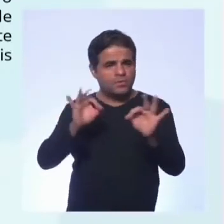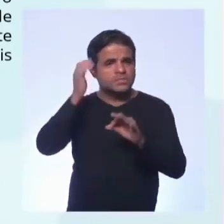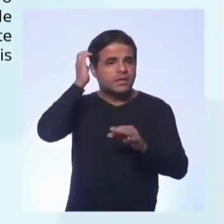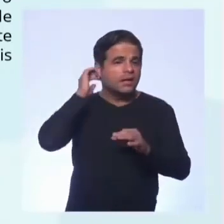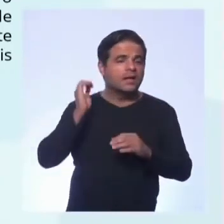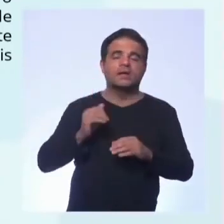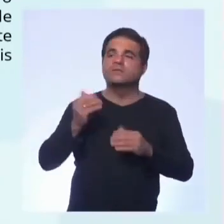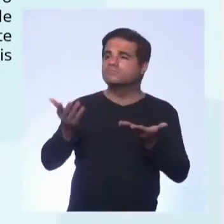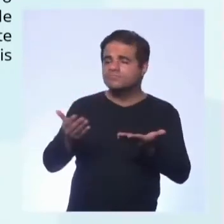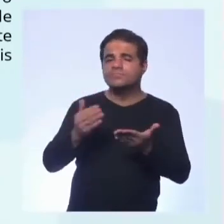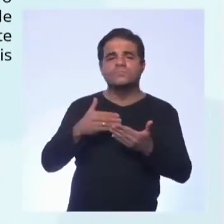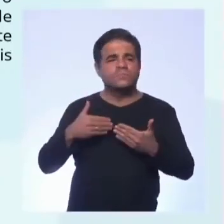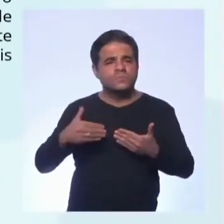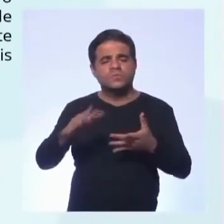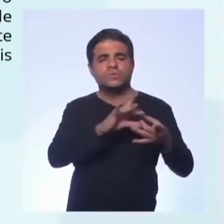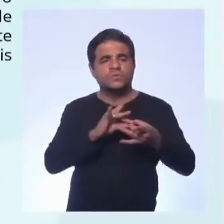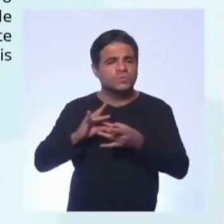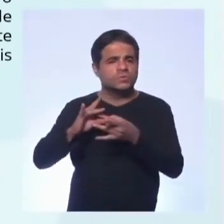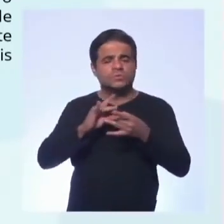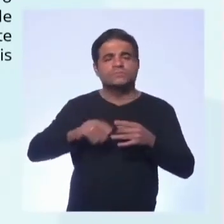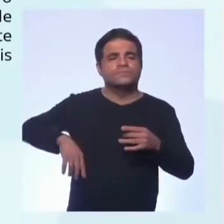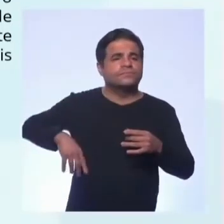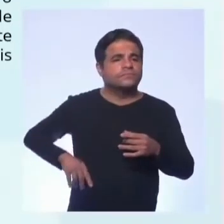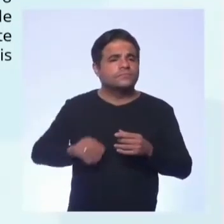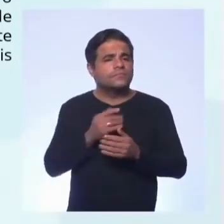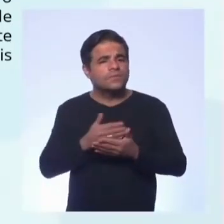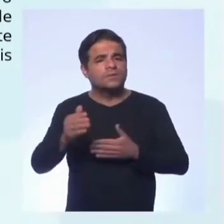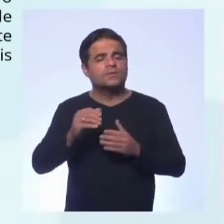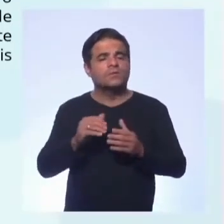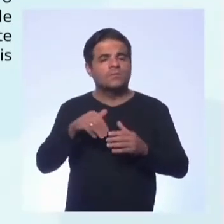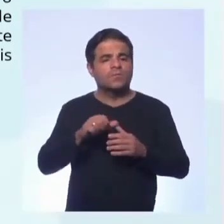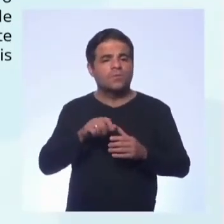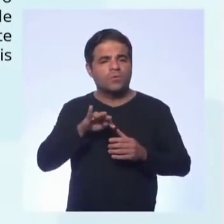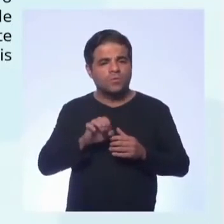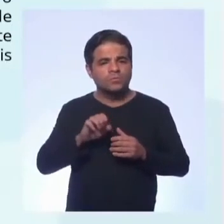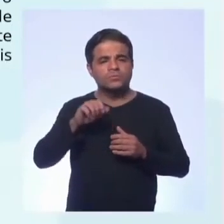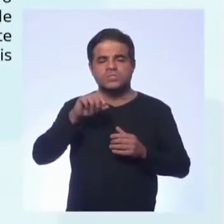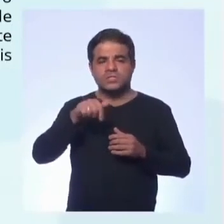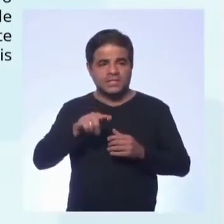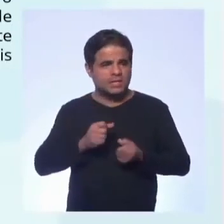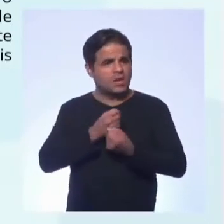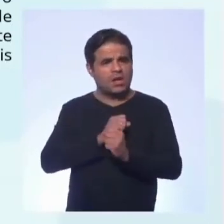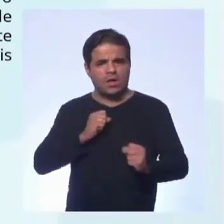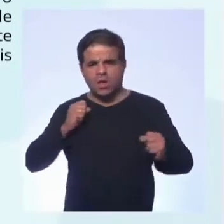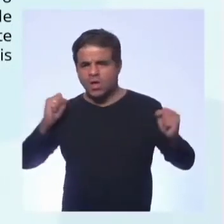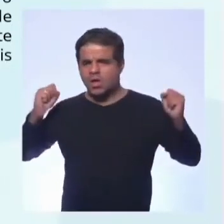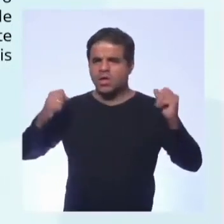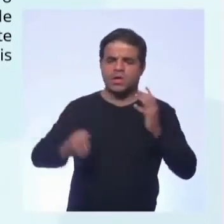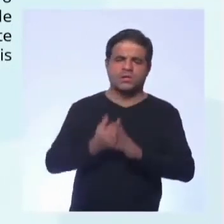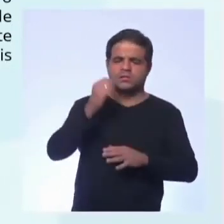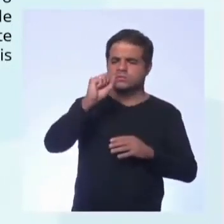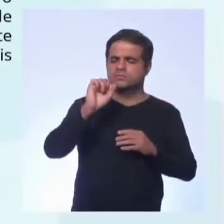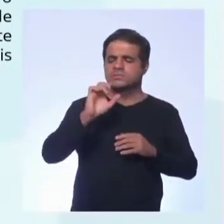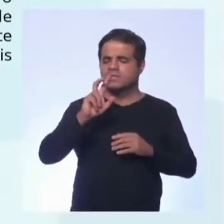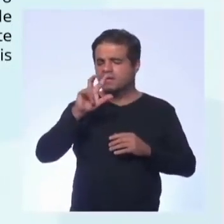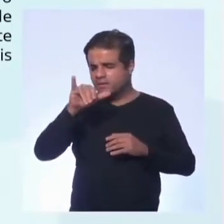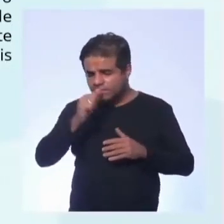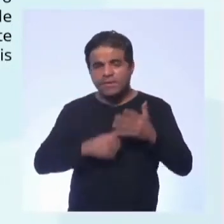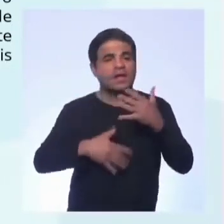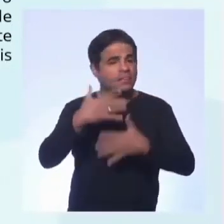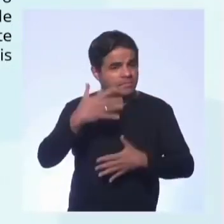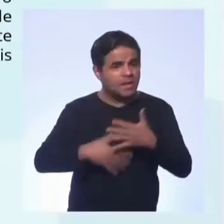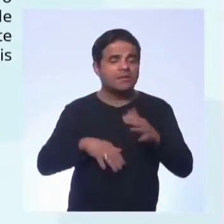Grande Sérvia de unir Bósnia-Herzegovina e Montenegro e formar uma grande Sérvia atrapalhava